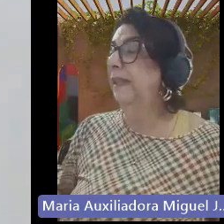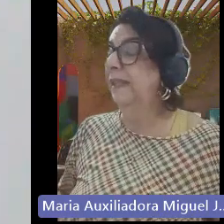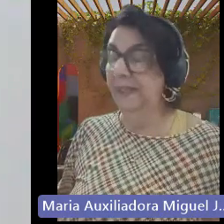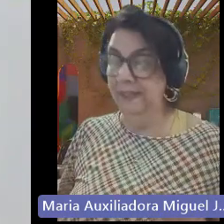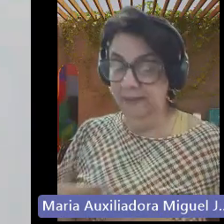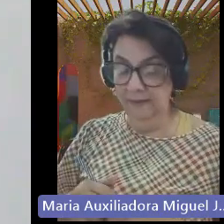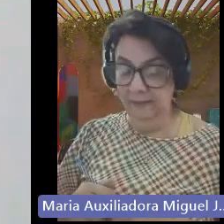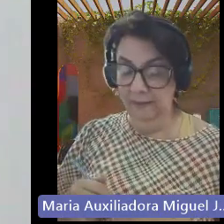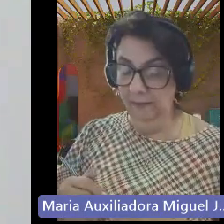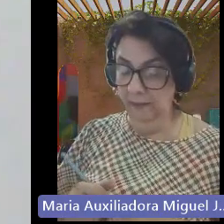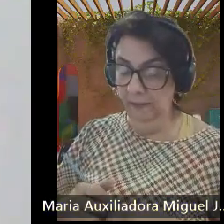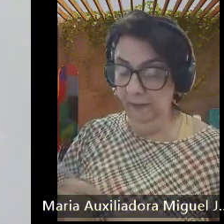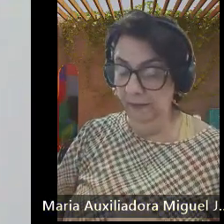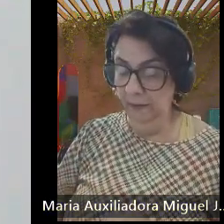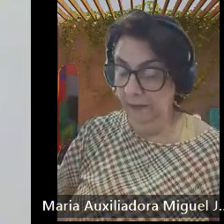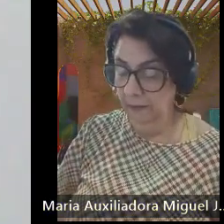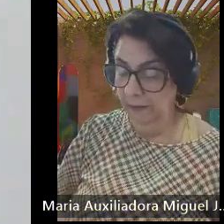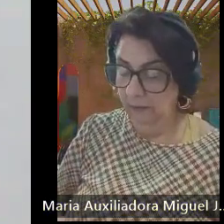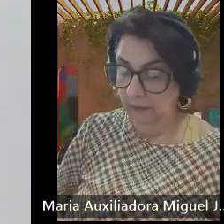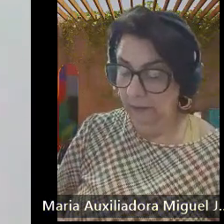Agora, Patrícia.